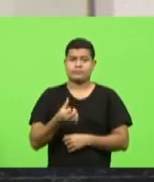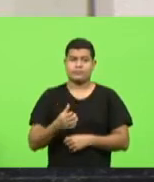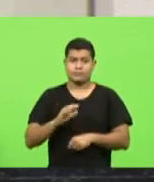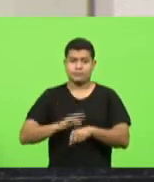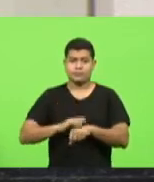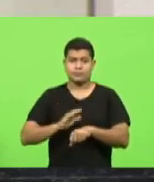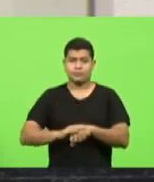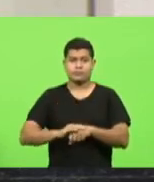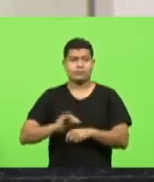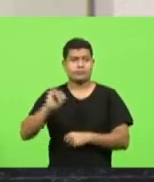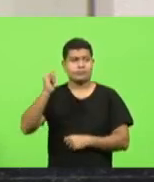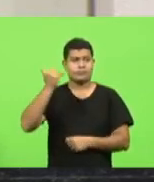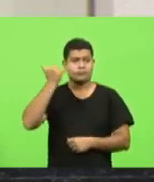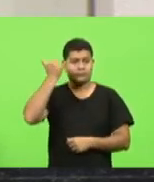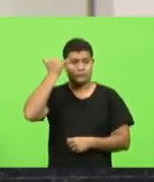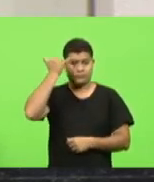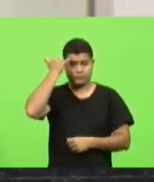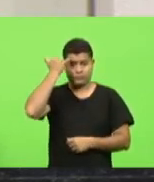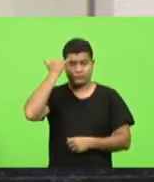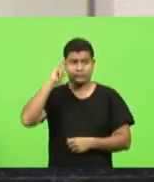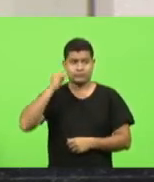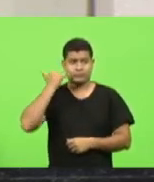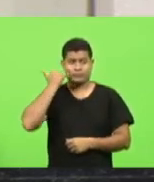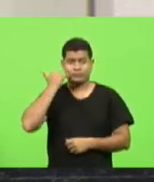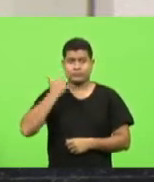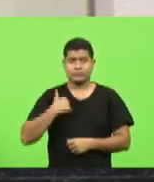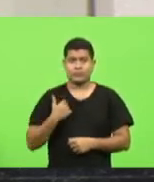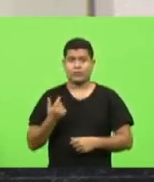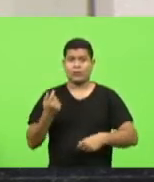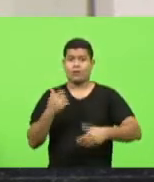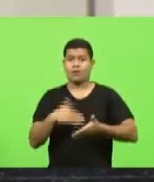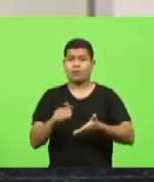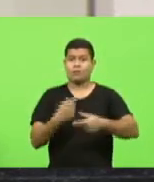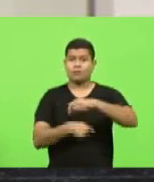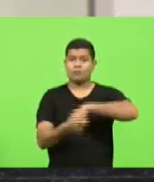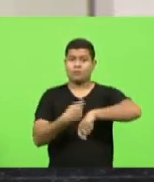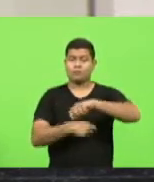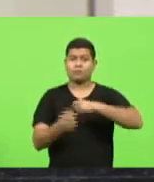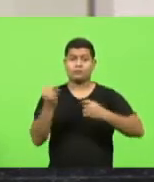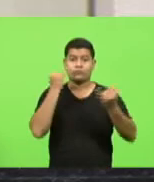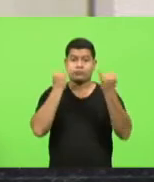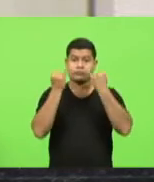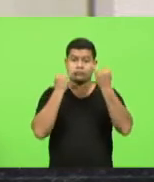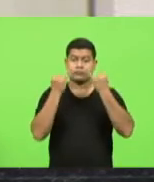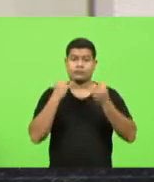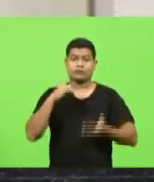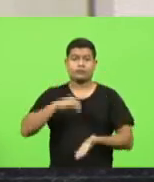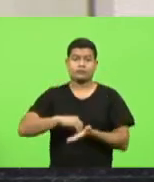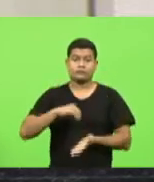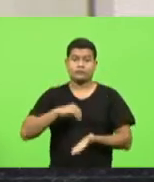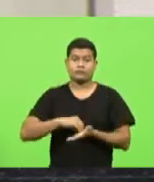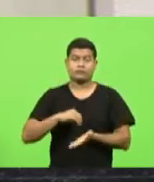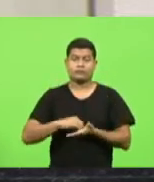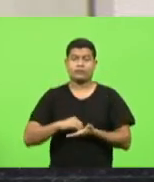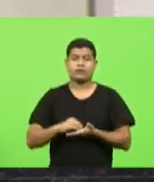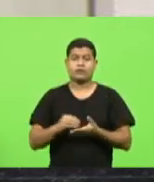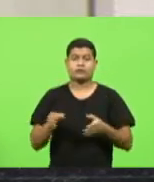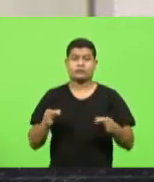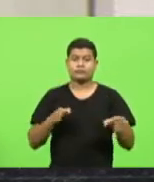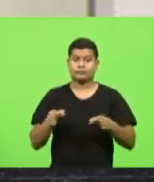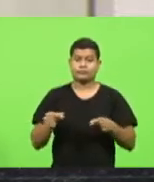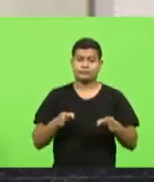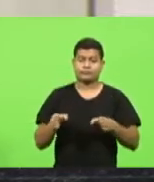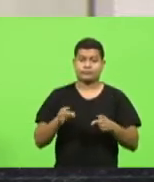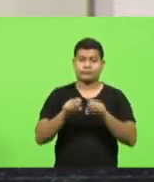Lopes solicita ao secretário de estado da administração informações acerca da falta de acesso ao sistema